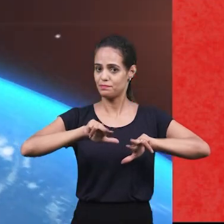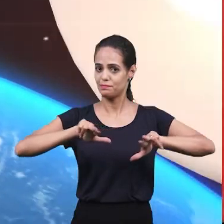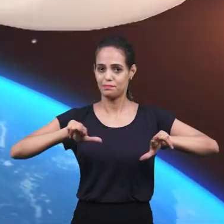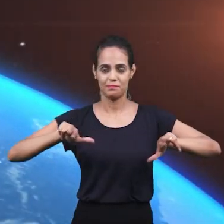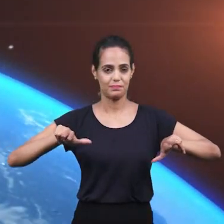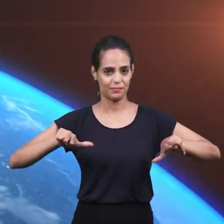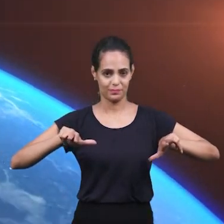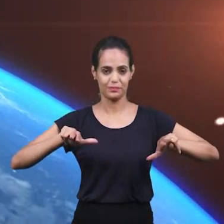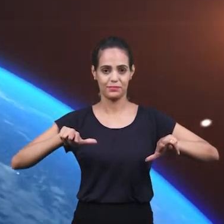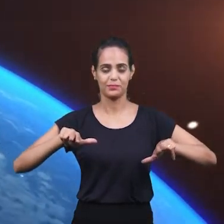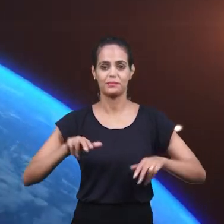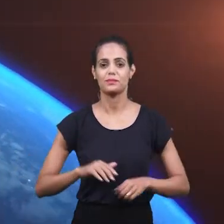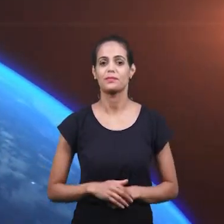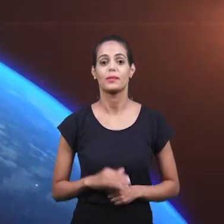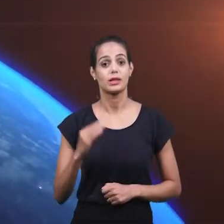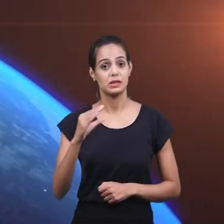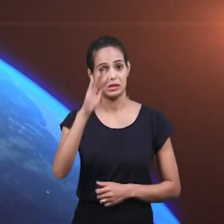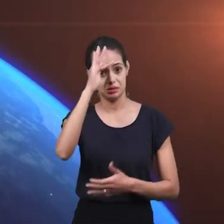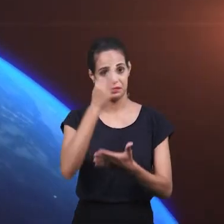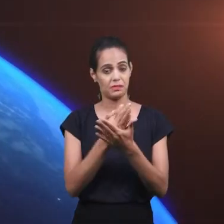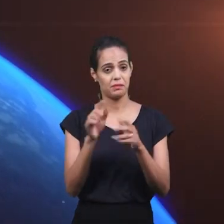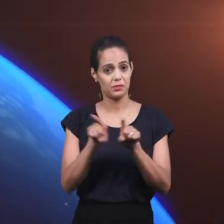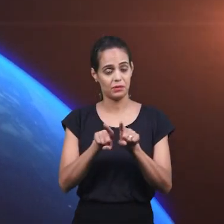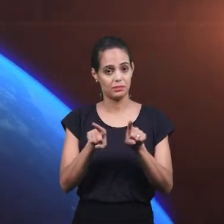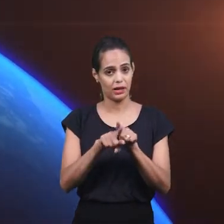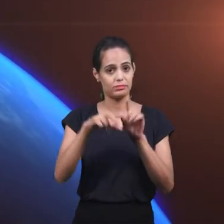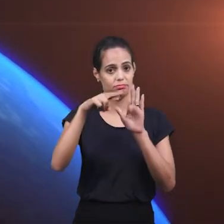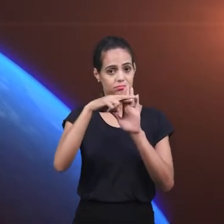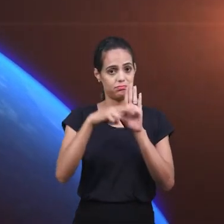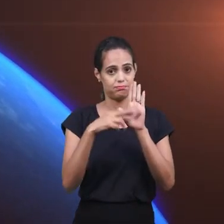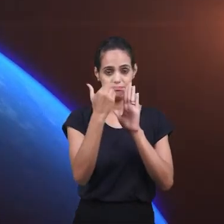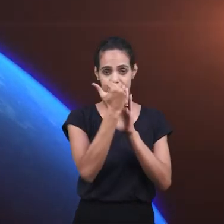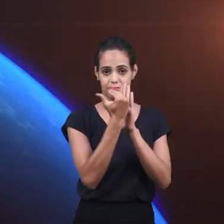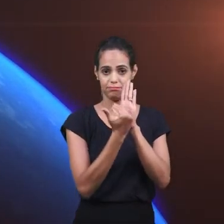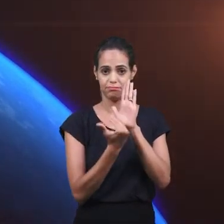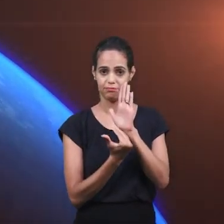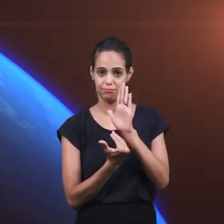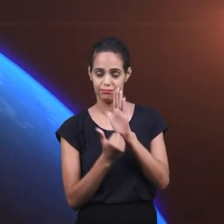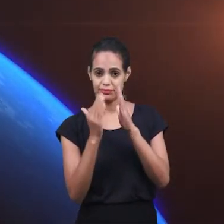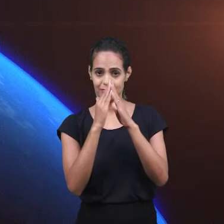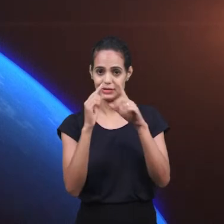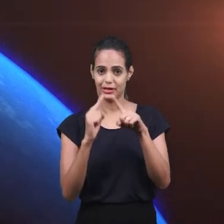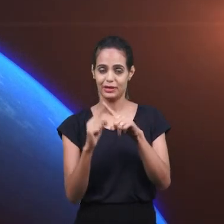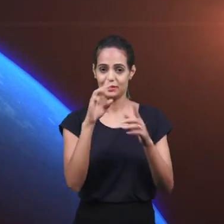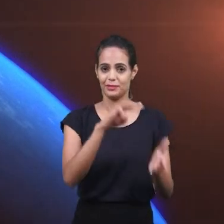A publicação é feita pelo Instituto Bíblico da Igreja Cristã Maranata.